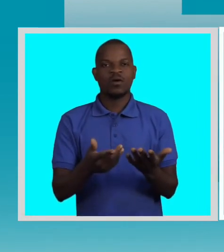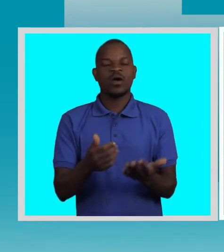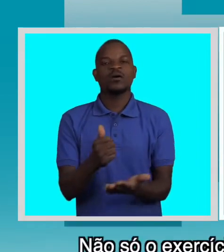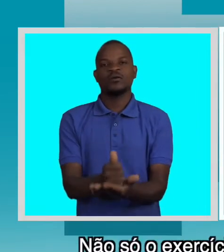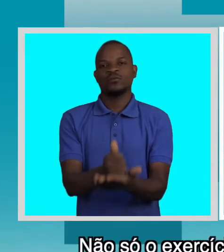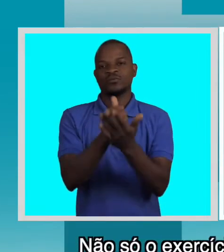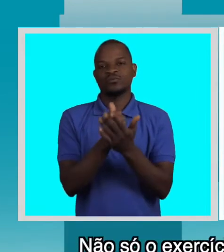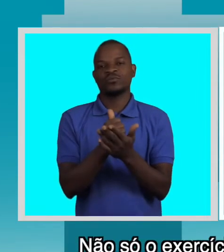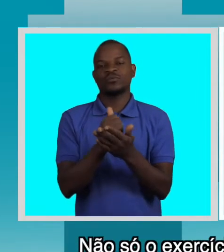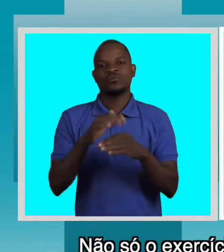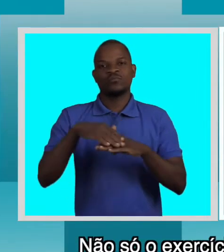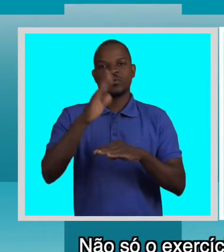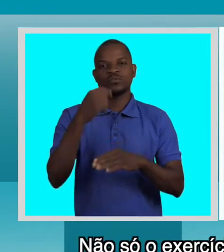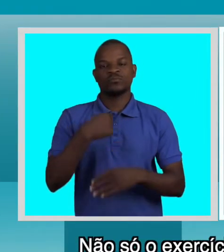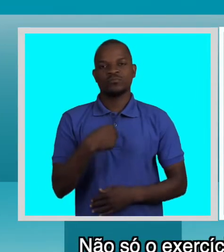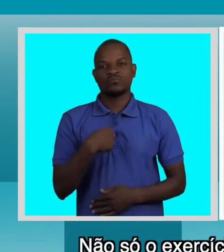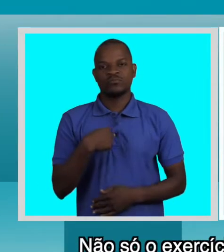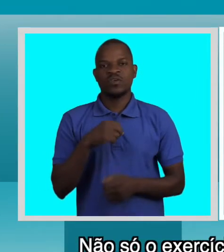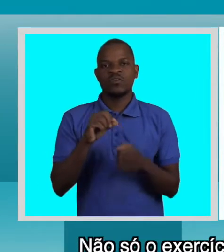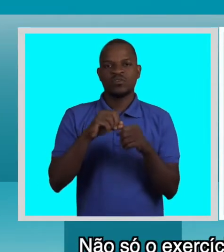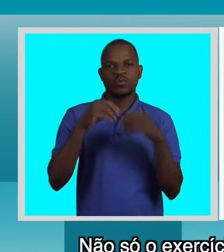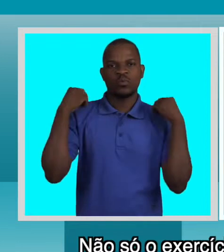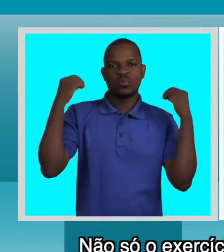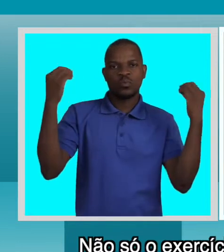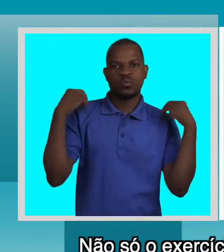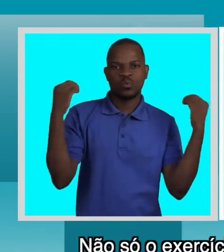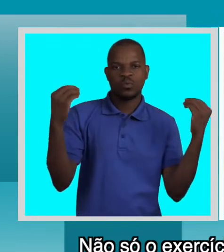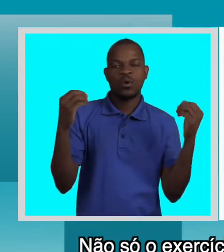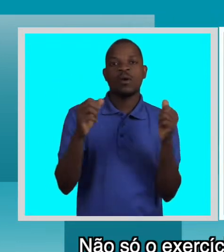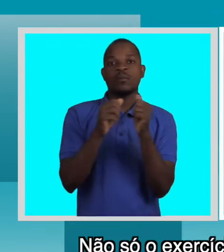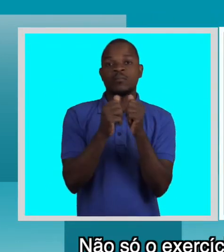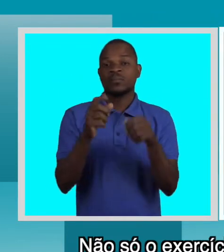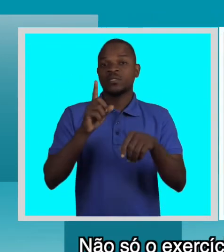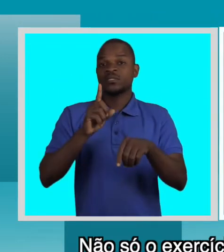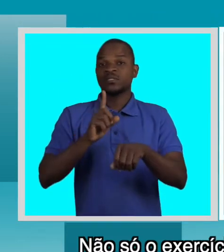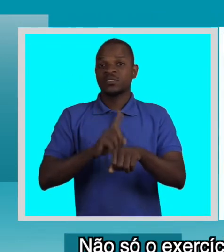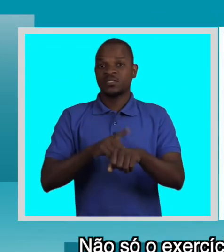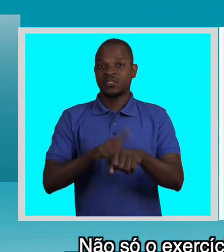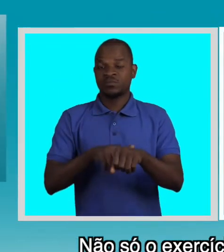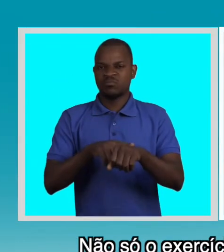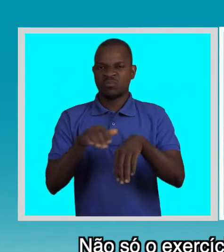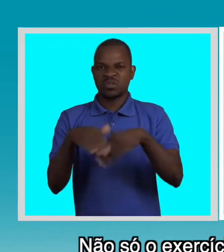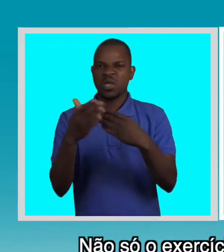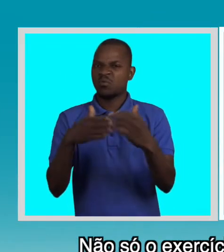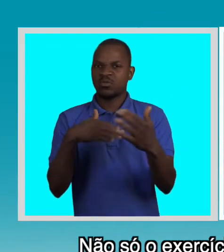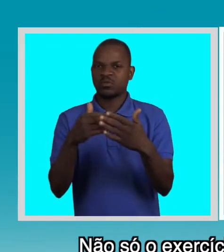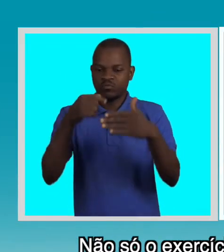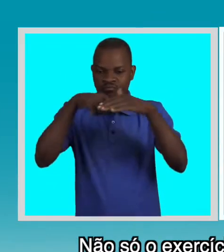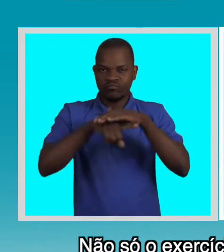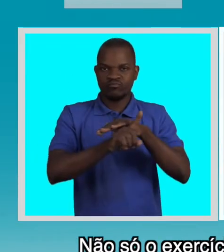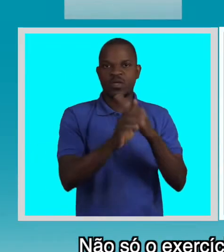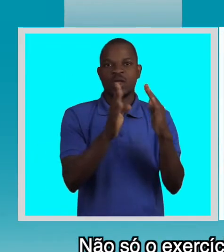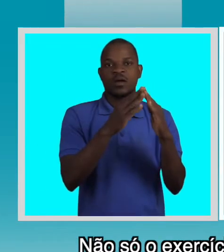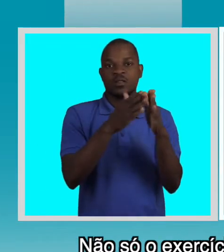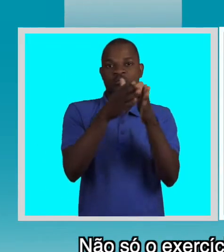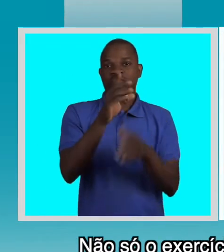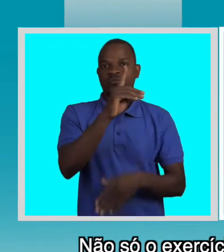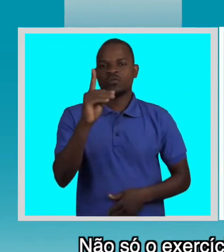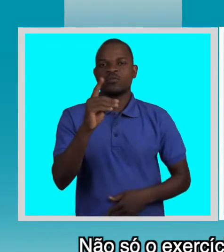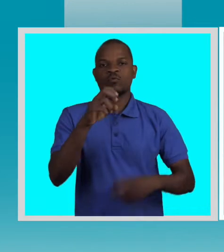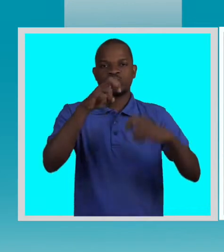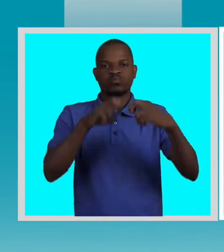Então, isso me ajuda muito. Não só fazer exercício, mas eu procuro dias assim, e vou nas casas e nós conversamos.